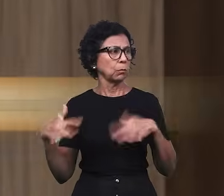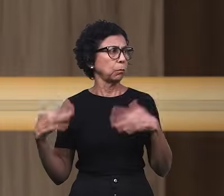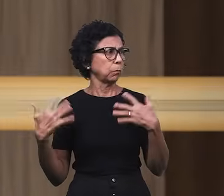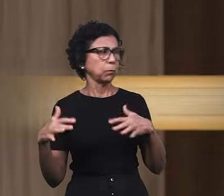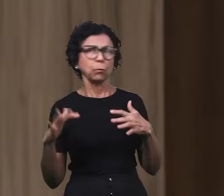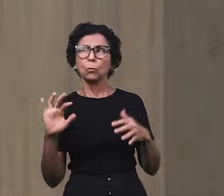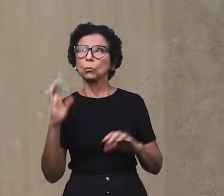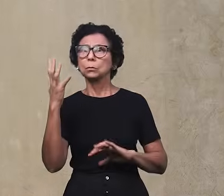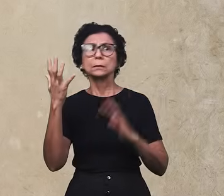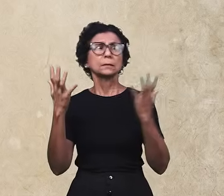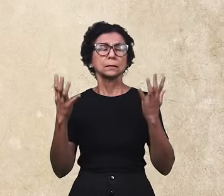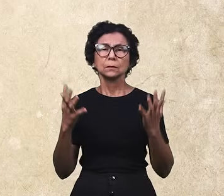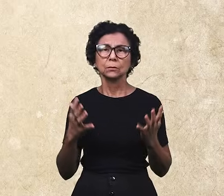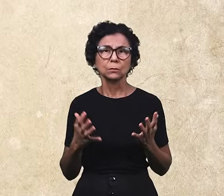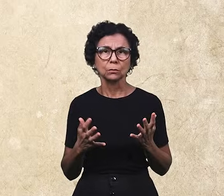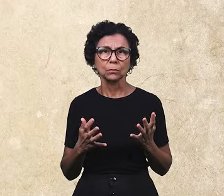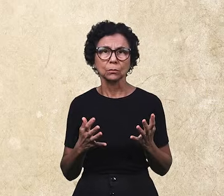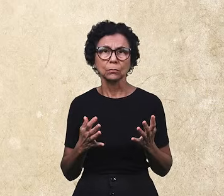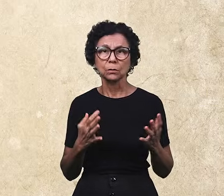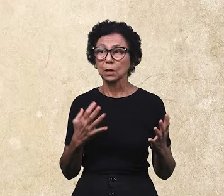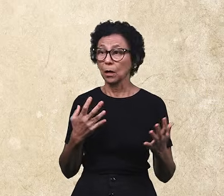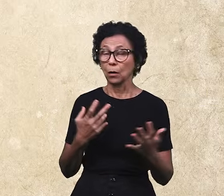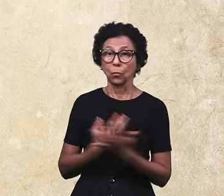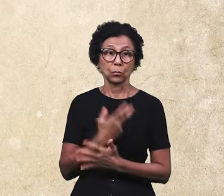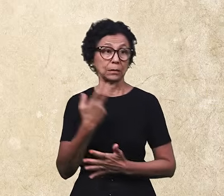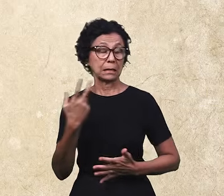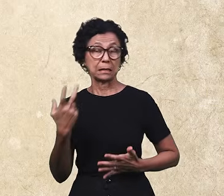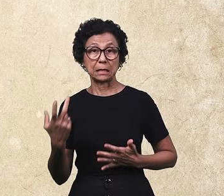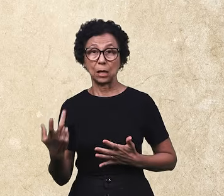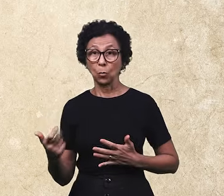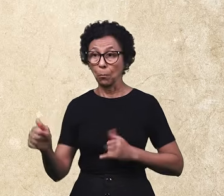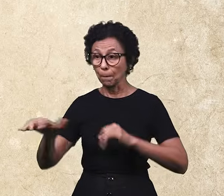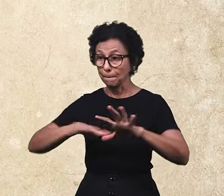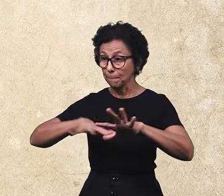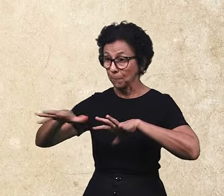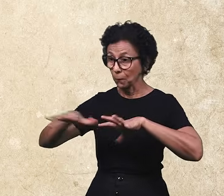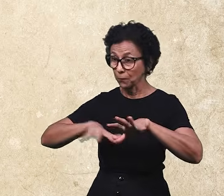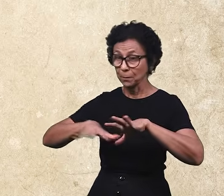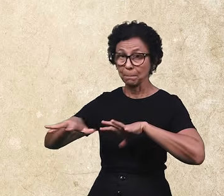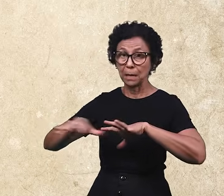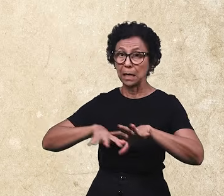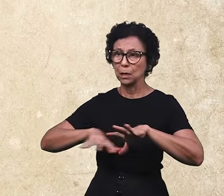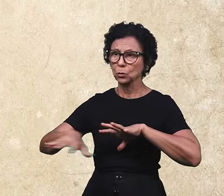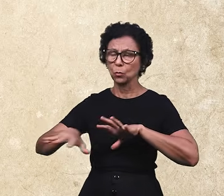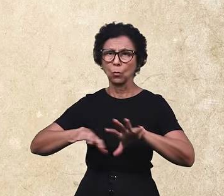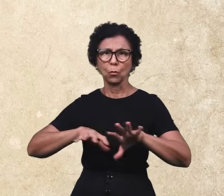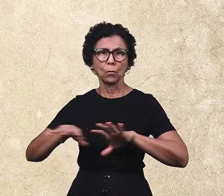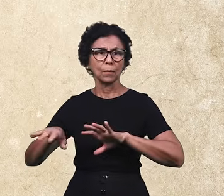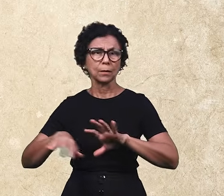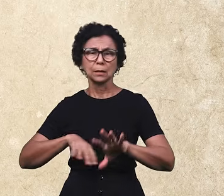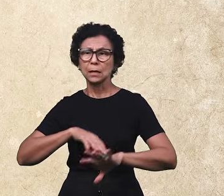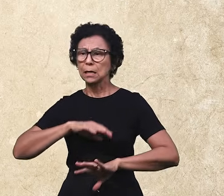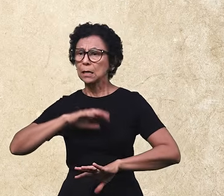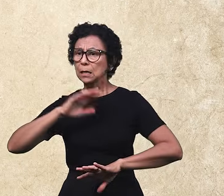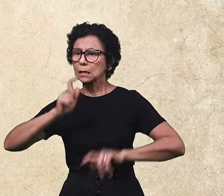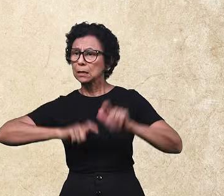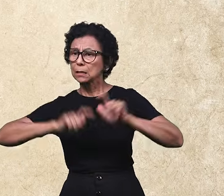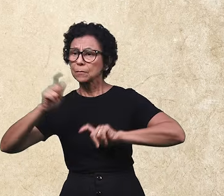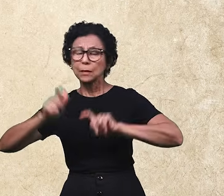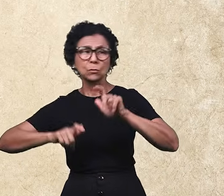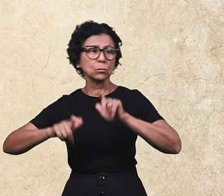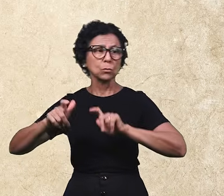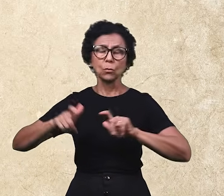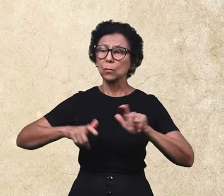cidade. É o que está aqui, ó. E houve, né? Houve, assim, um não pequeno alvoroço na cidade.